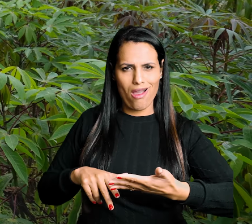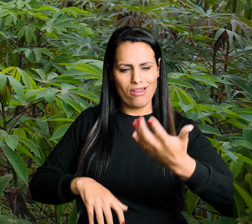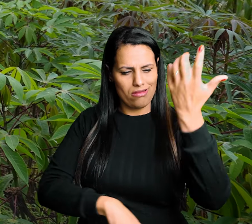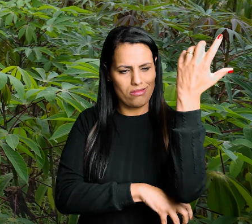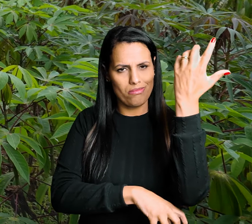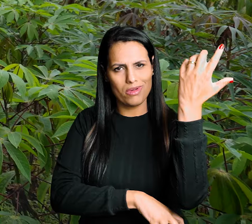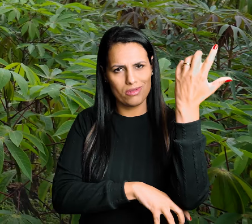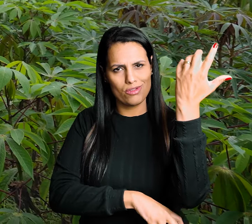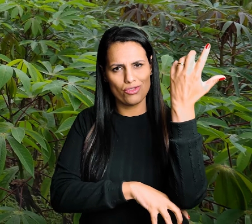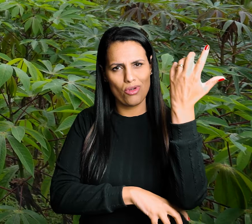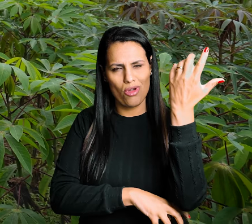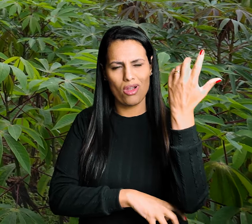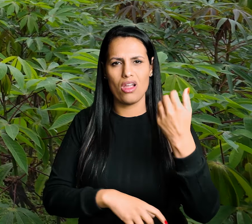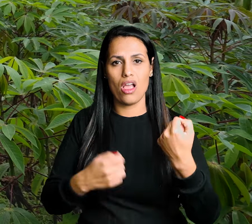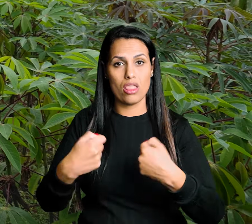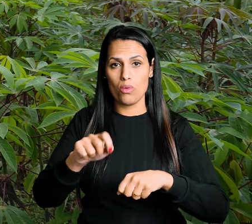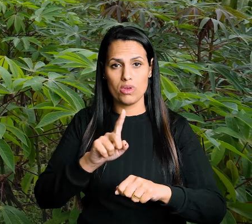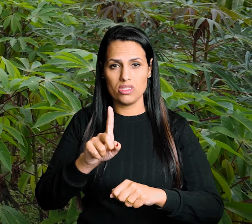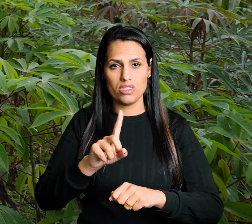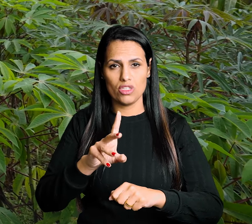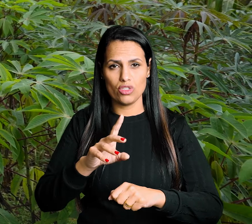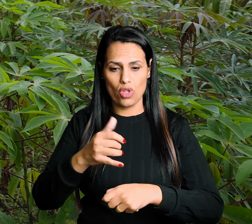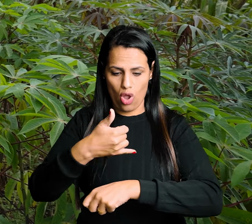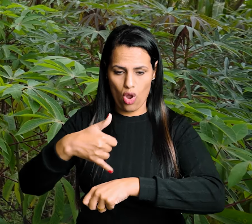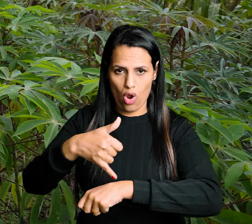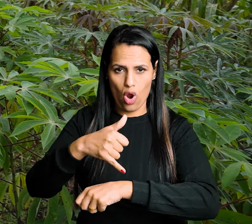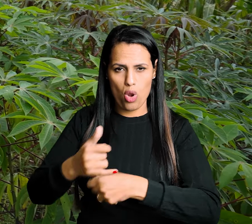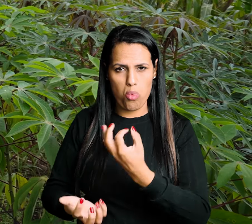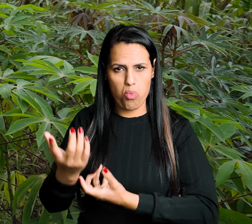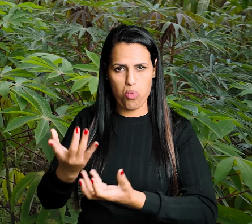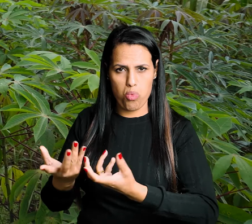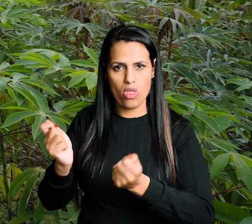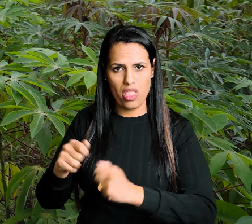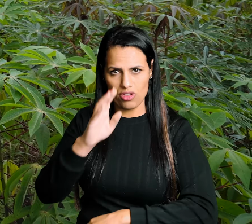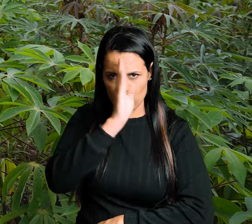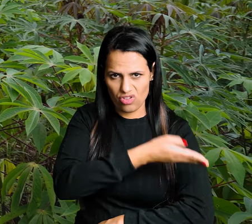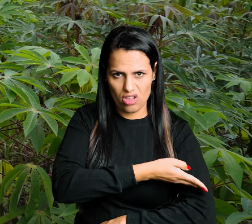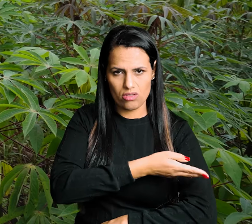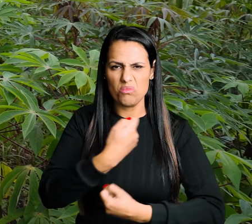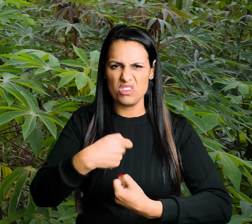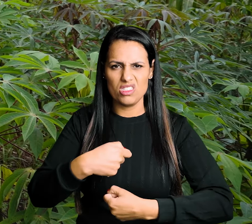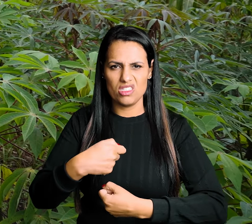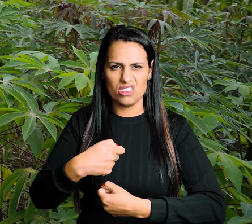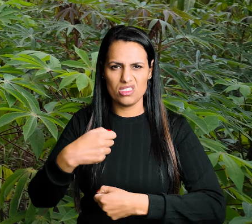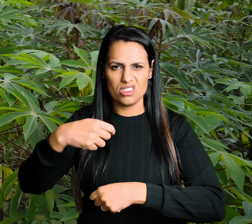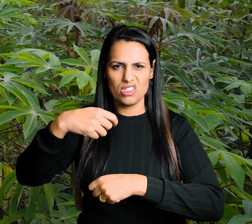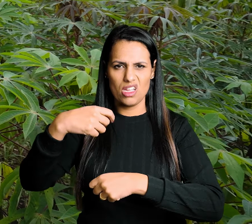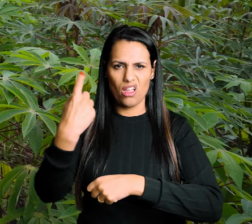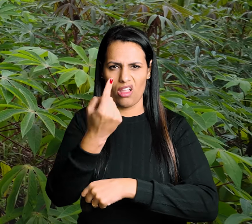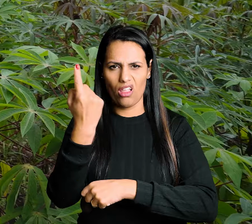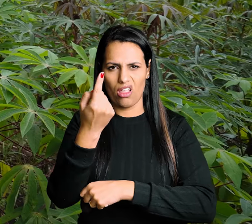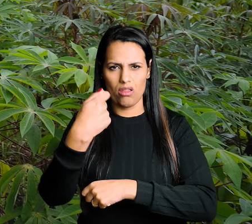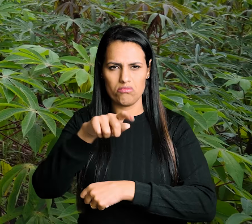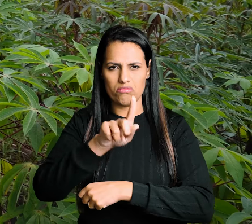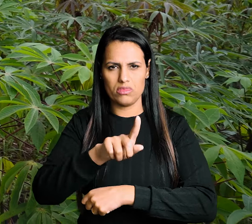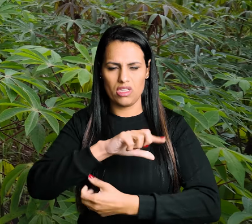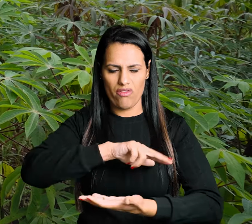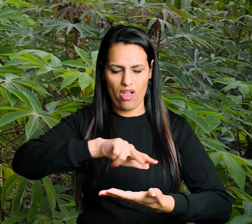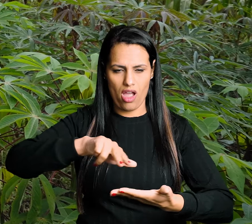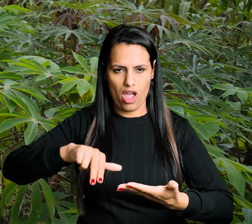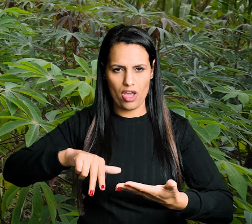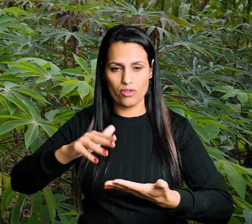você não precisa cozinhar, você pode fritar ela direto. Então, eu tenho várias qualidades. É